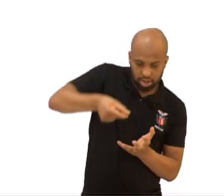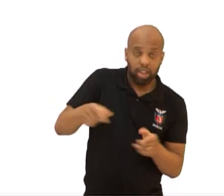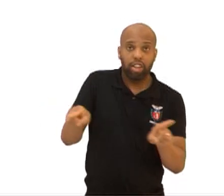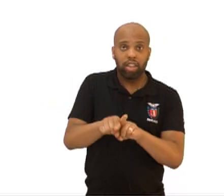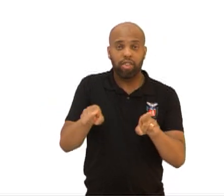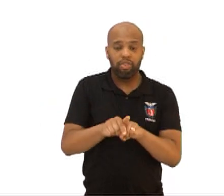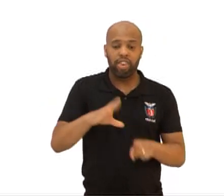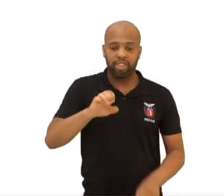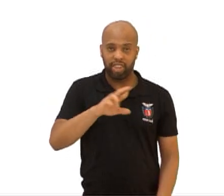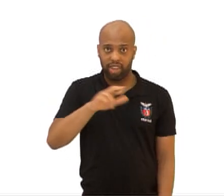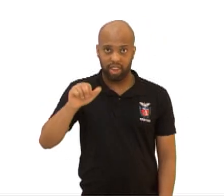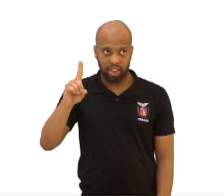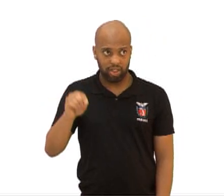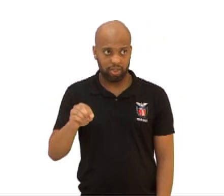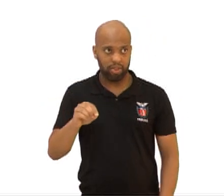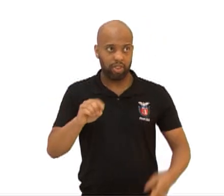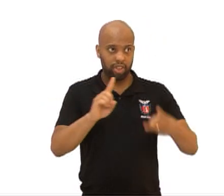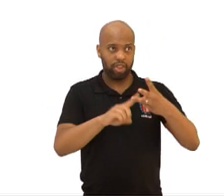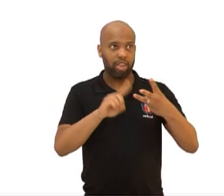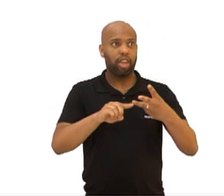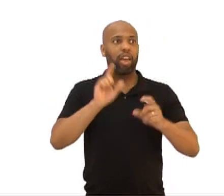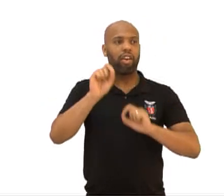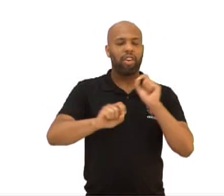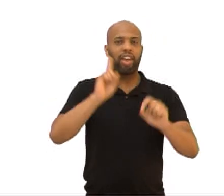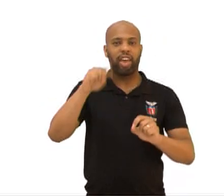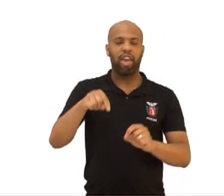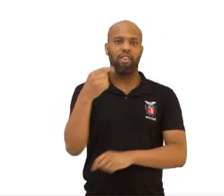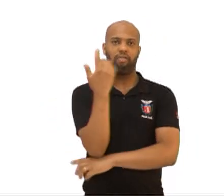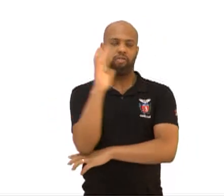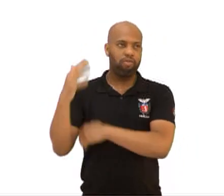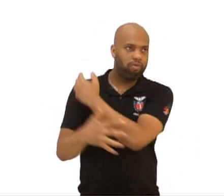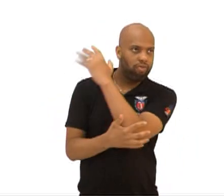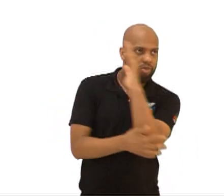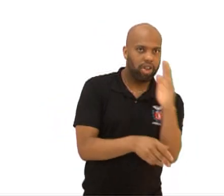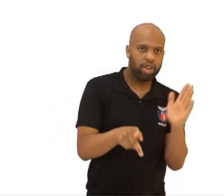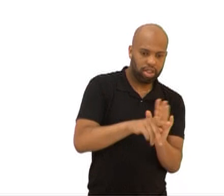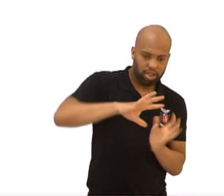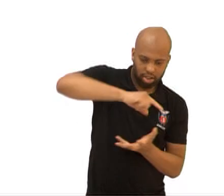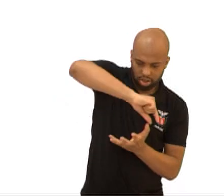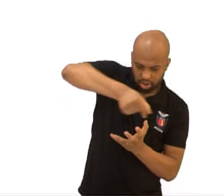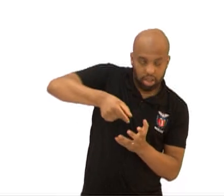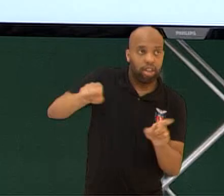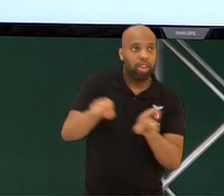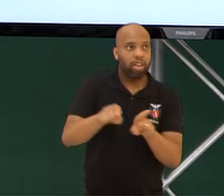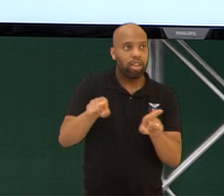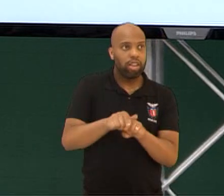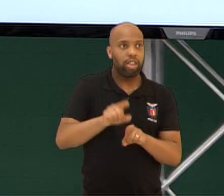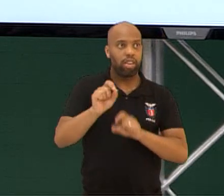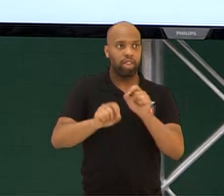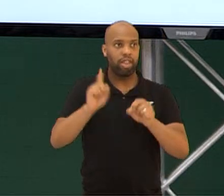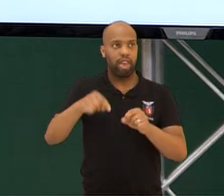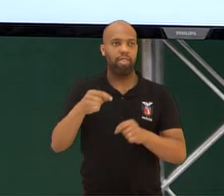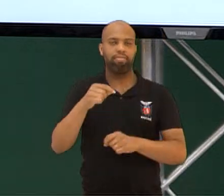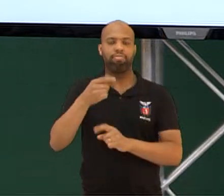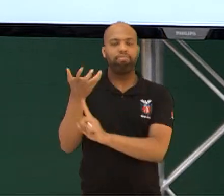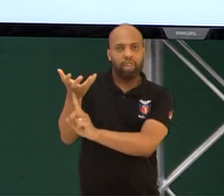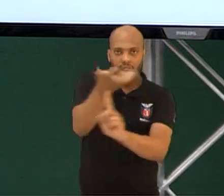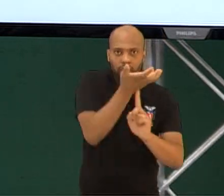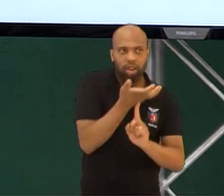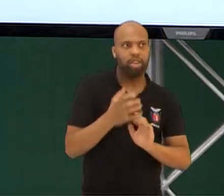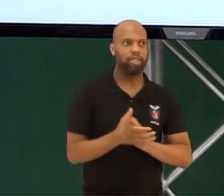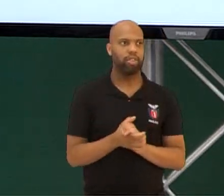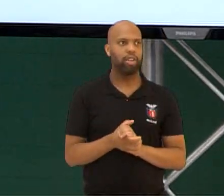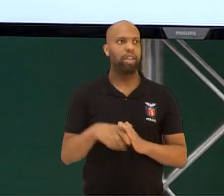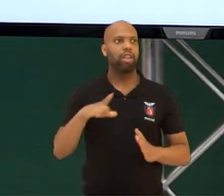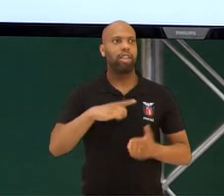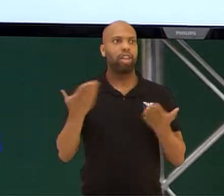floresta equatorial e de araucárias. Vamos lá? Marcadinho aí, né? Enquanto isso, professor, eu tenho uma perguntinha aqui que foi bem interessante